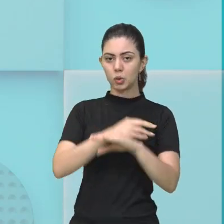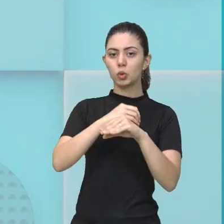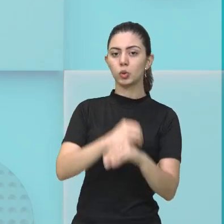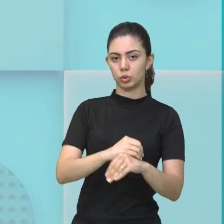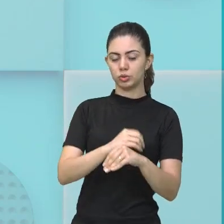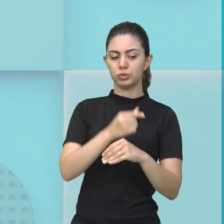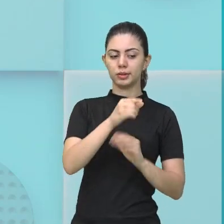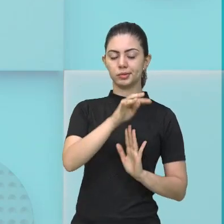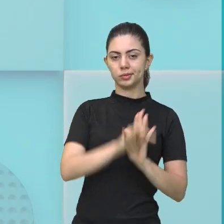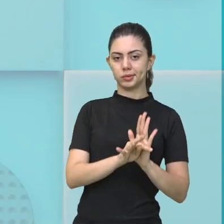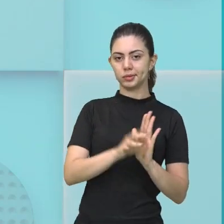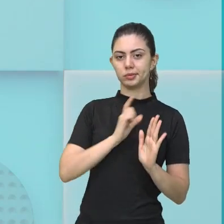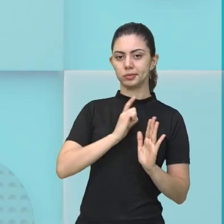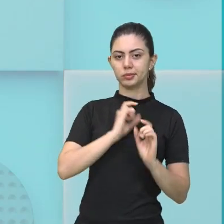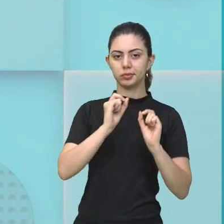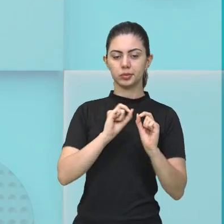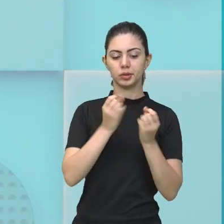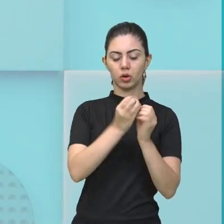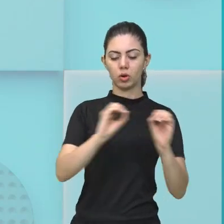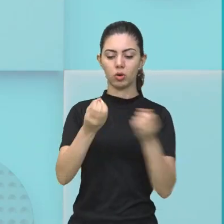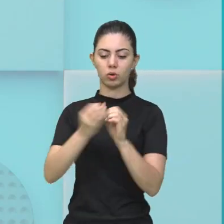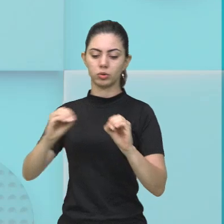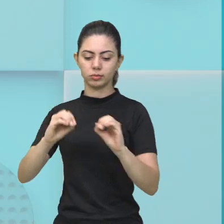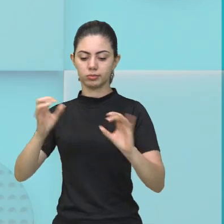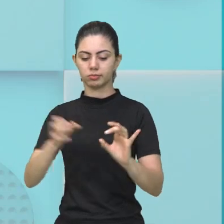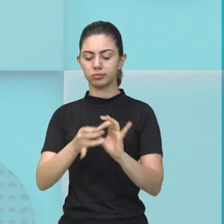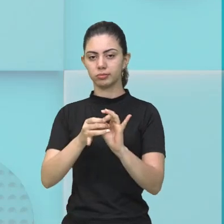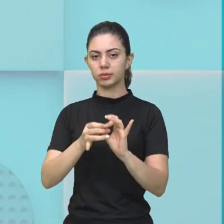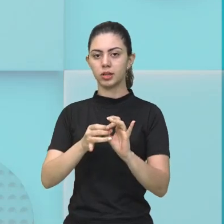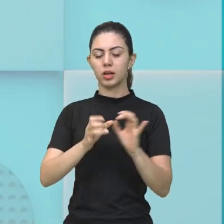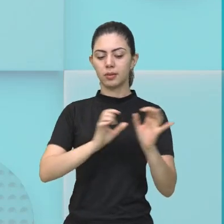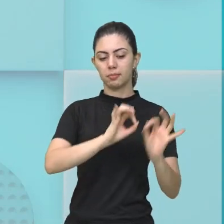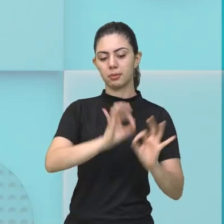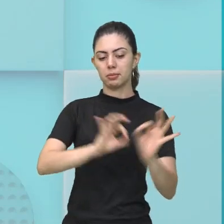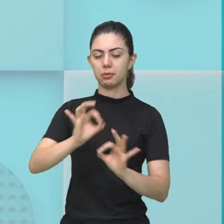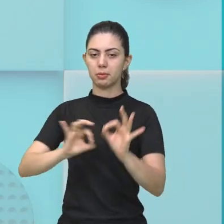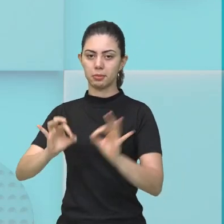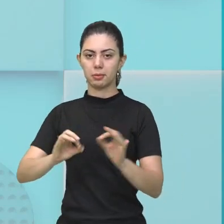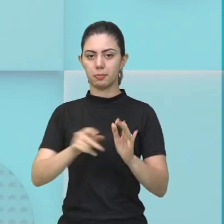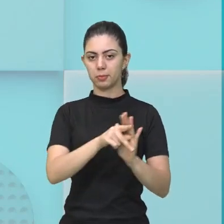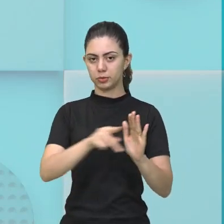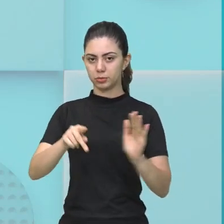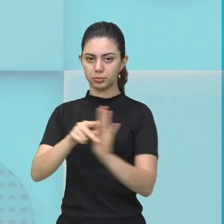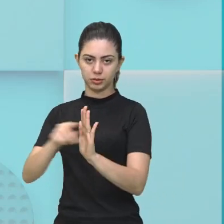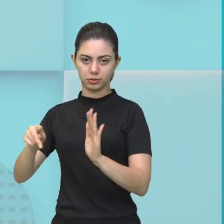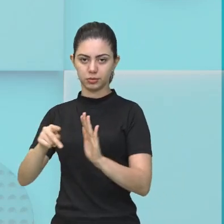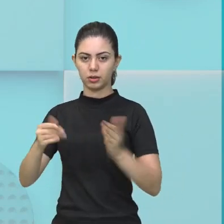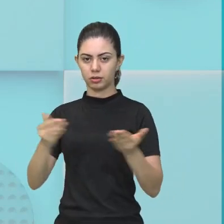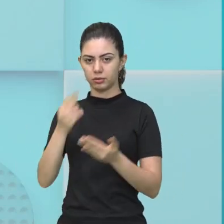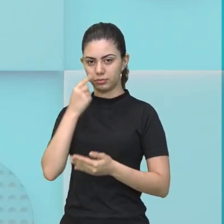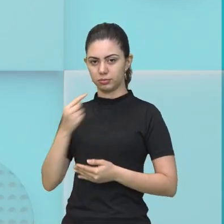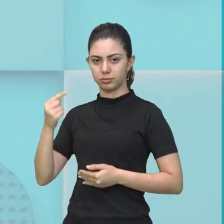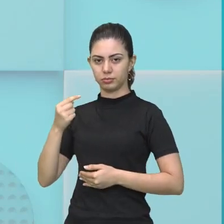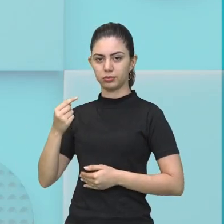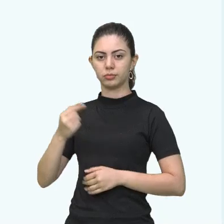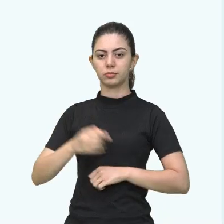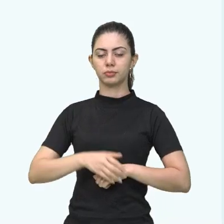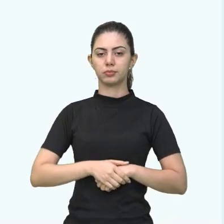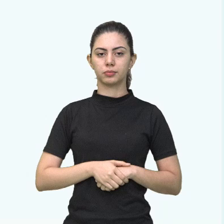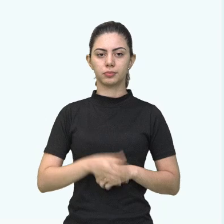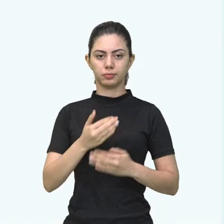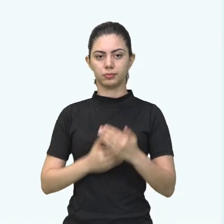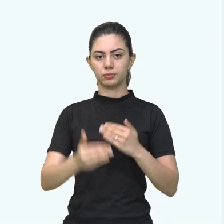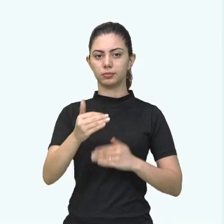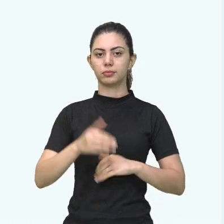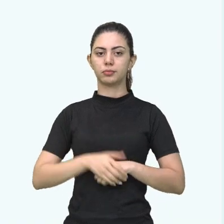texto ele dialoga entre as suas partes a partir da organização desses períodos. Bora dar uma olhadinha na continuidade do